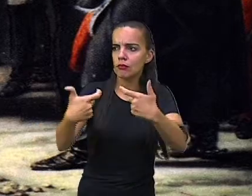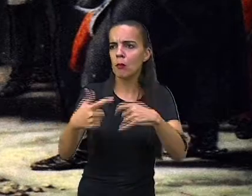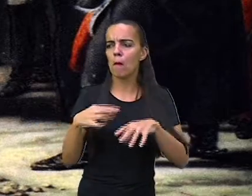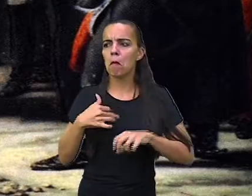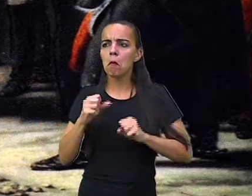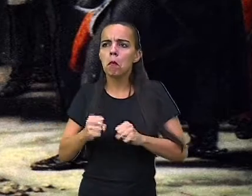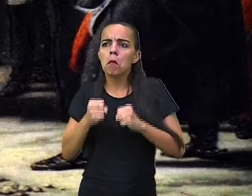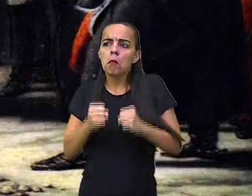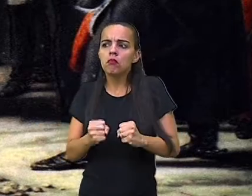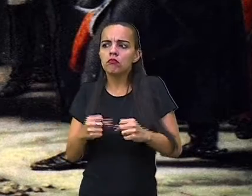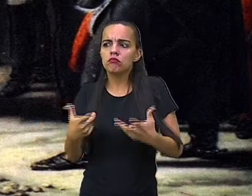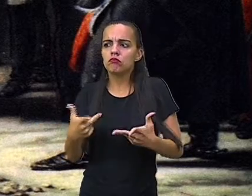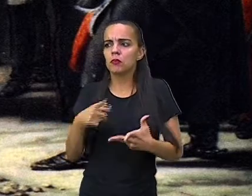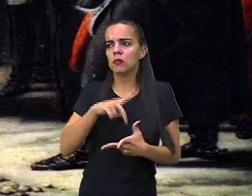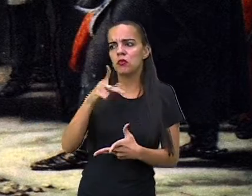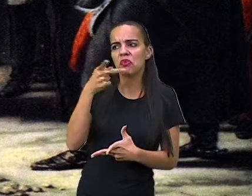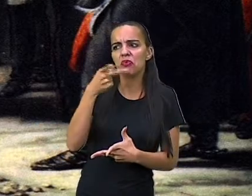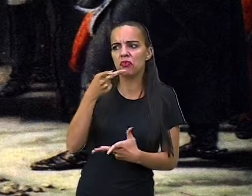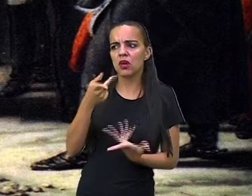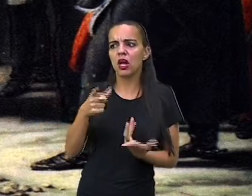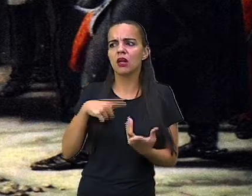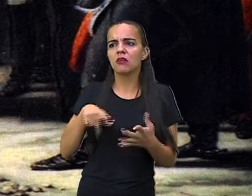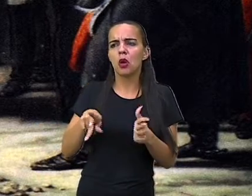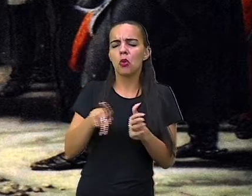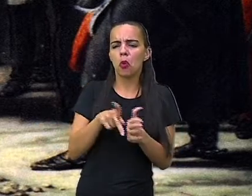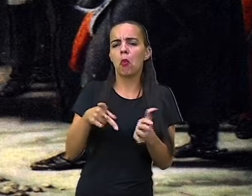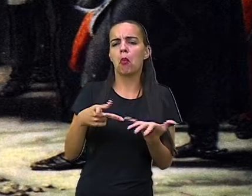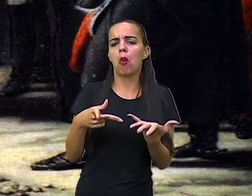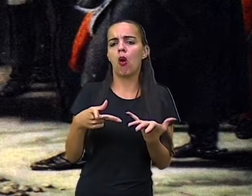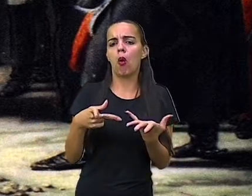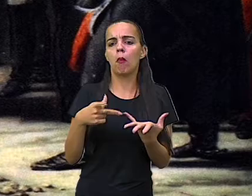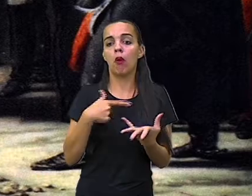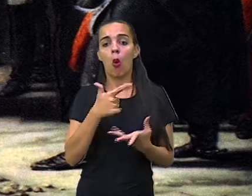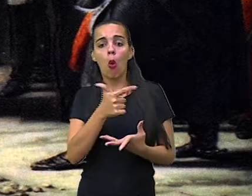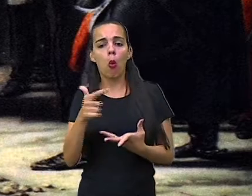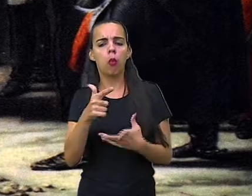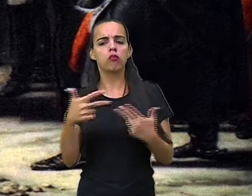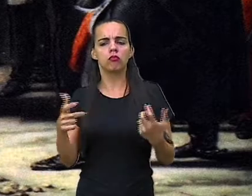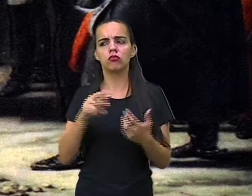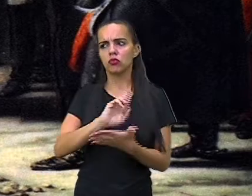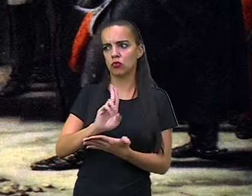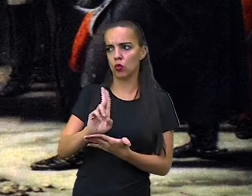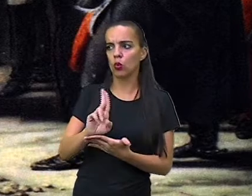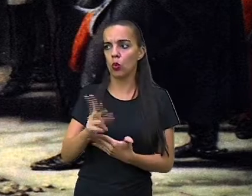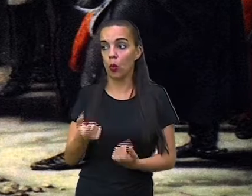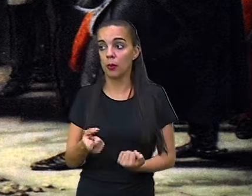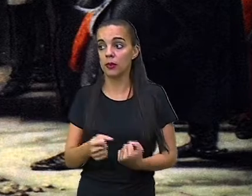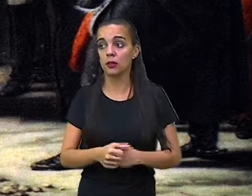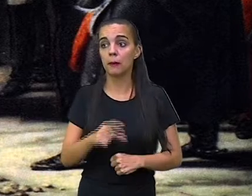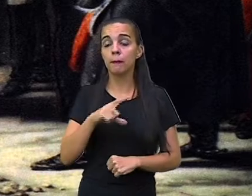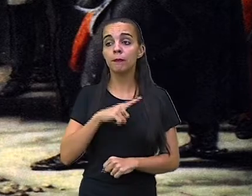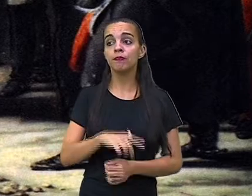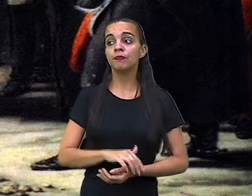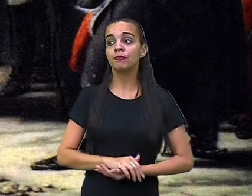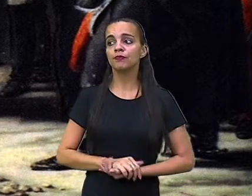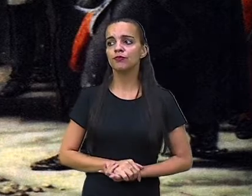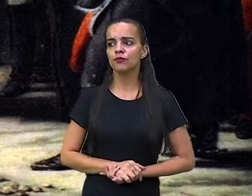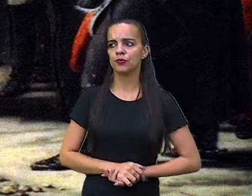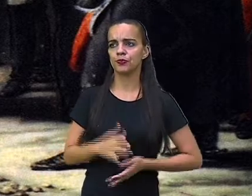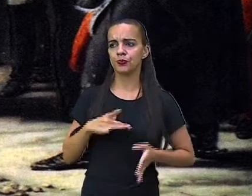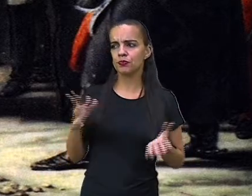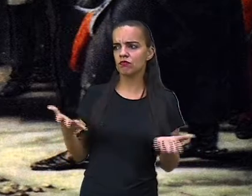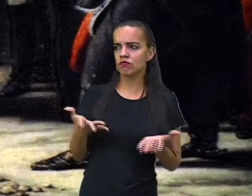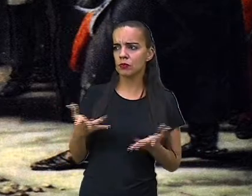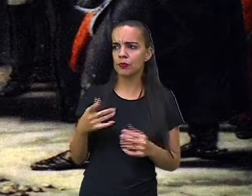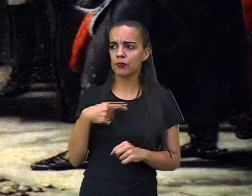ser falada como Waterloo, tá? Eu ouvi muito falar no Waterloo, mas eu falei a pronúncia correta. O Conde